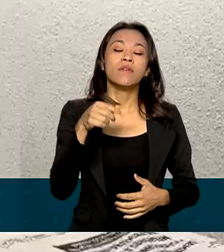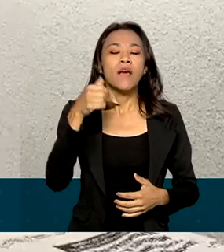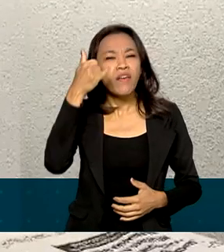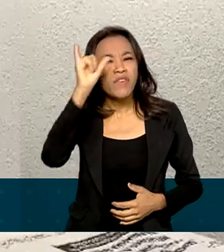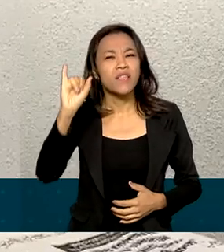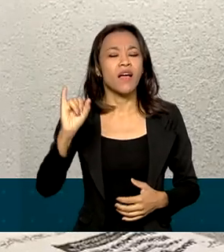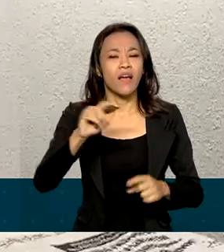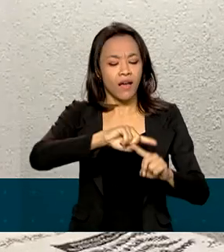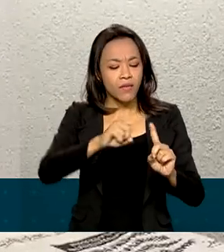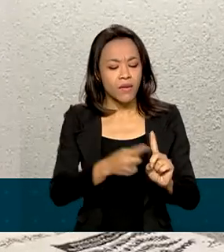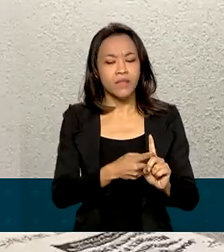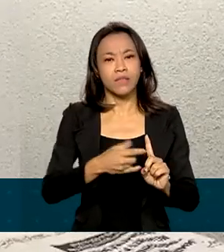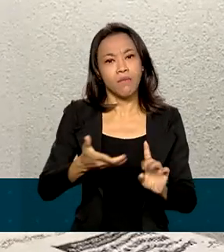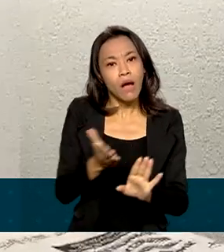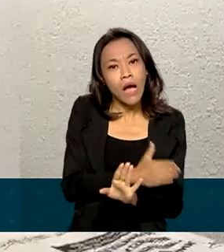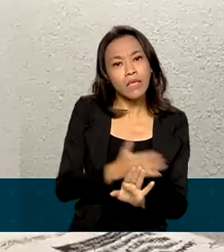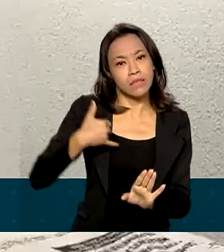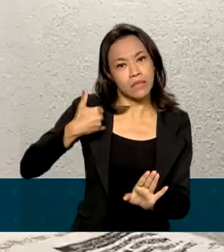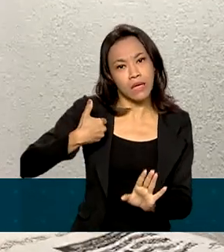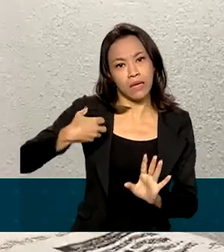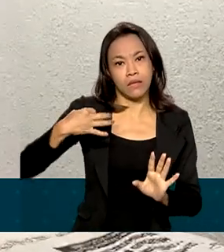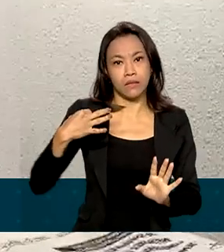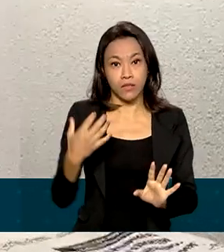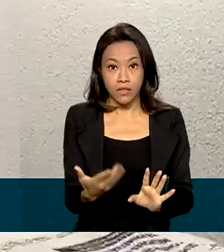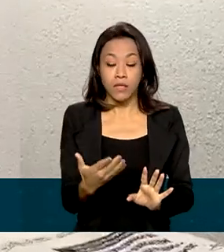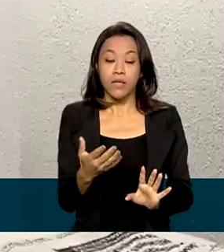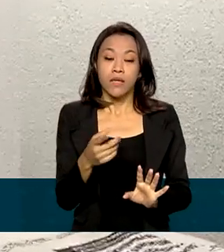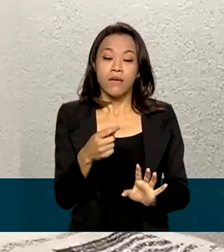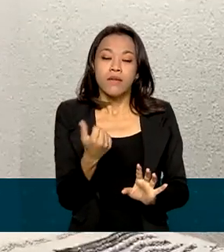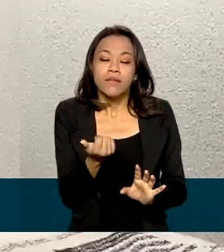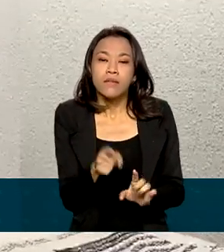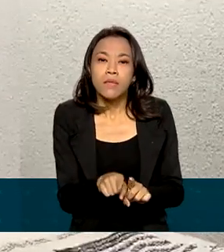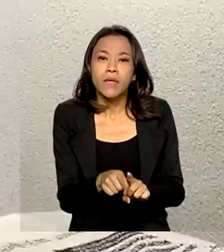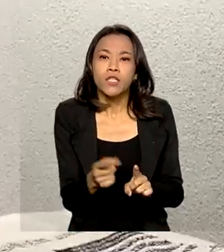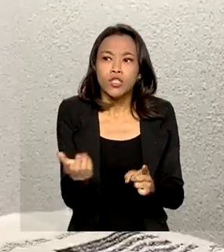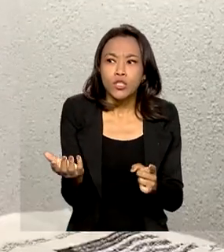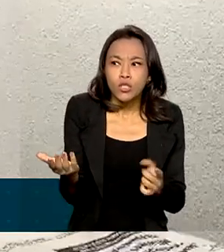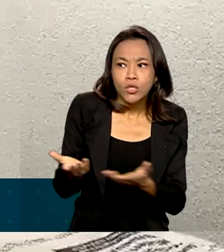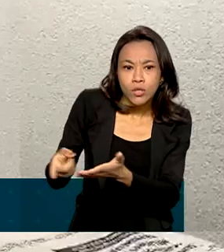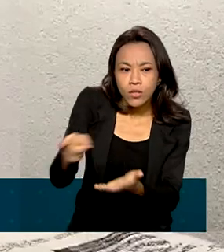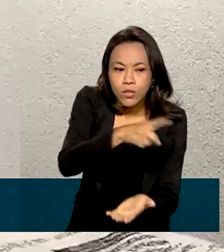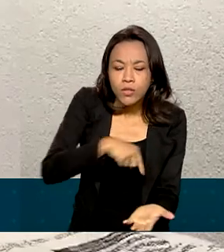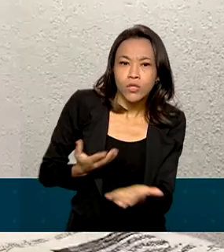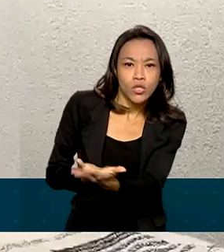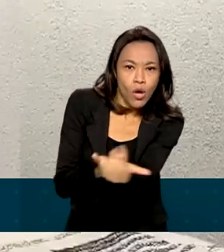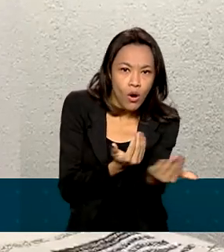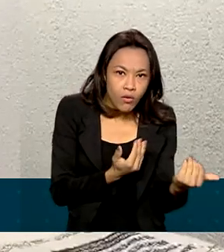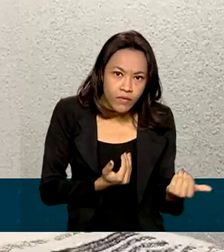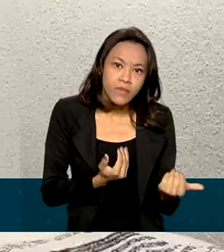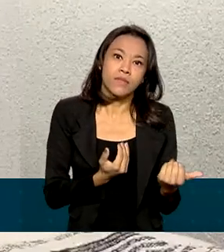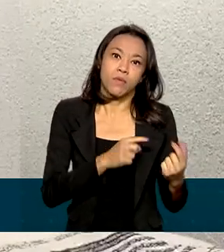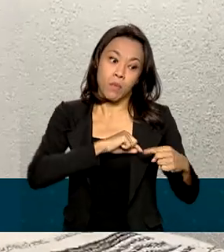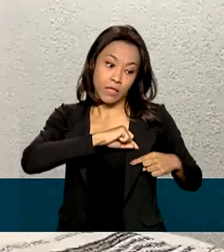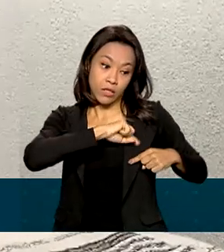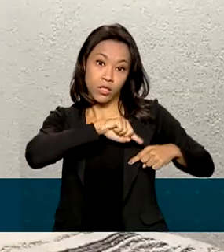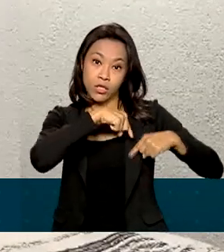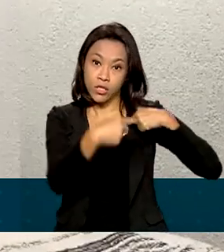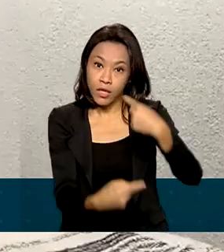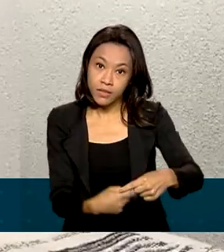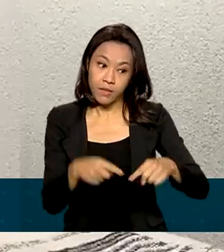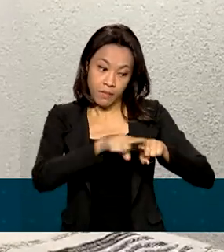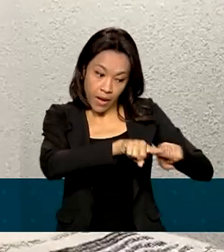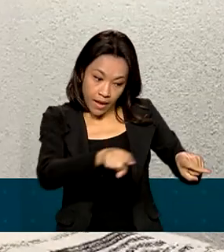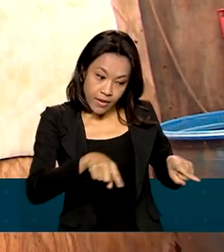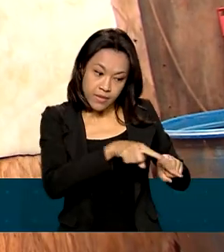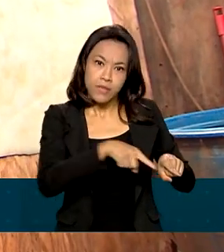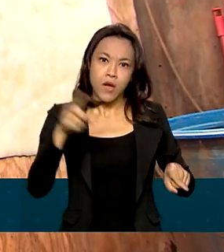criminalidade evasão escolar vai nos trazer jovens uma geração de crianças e jovens com todo o